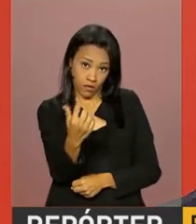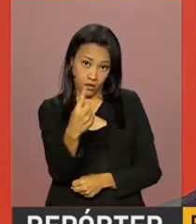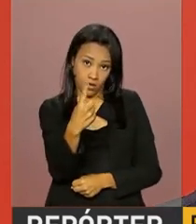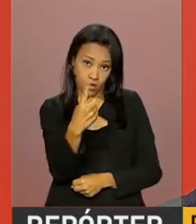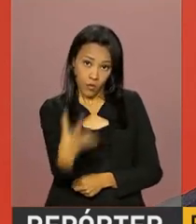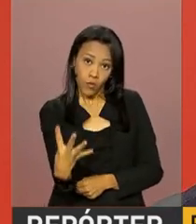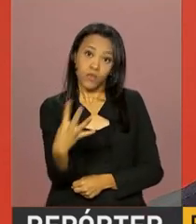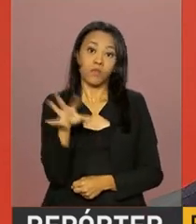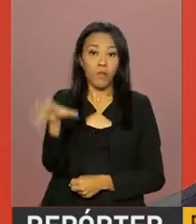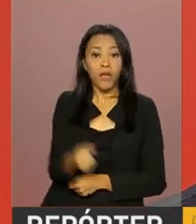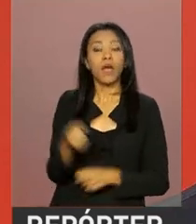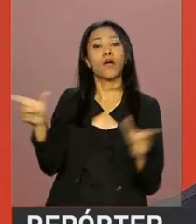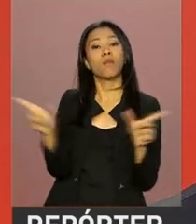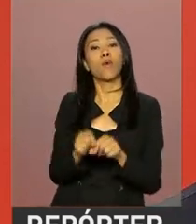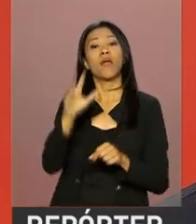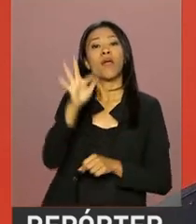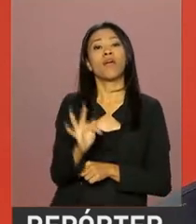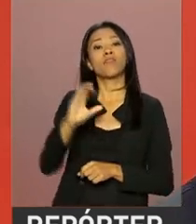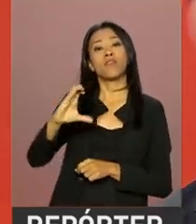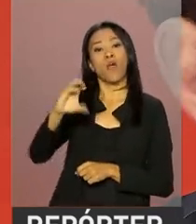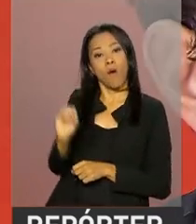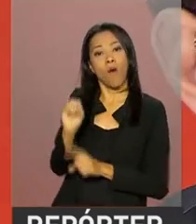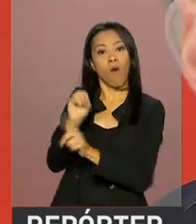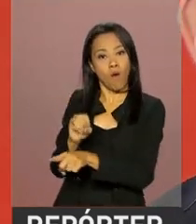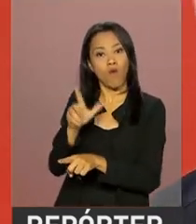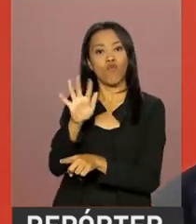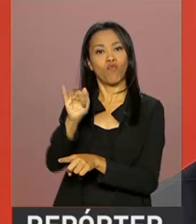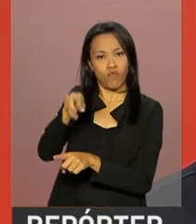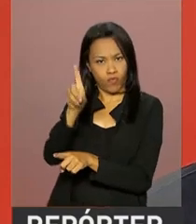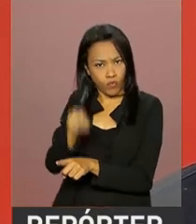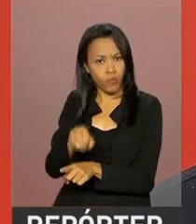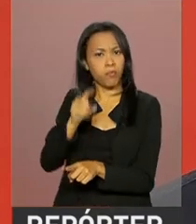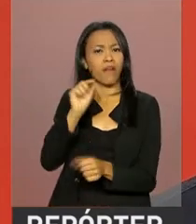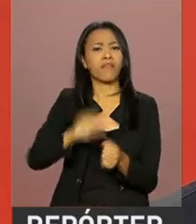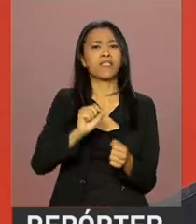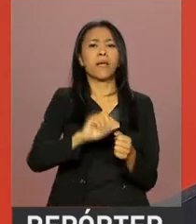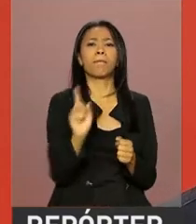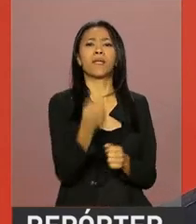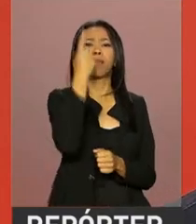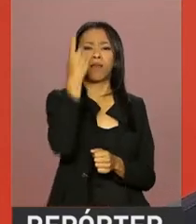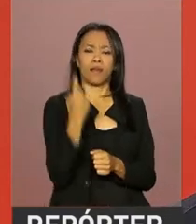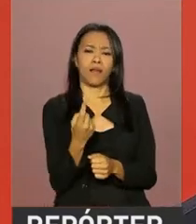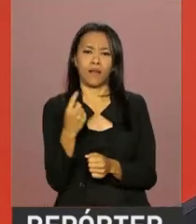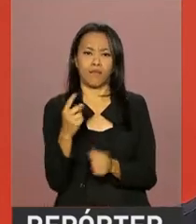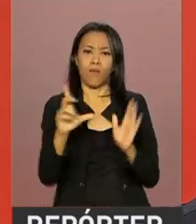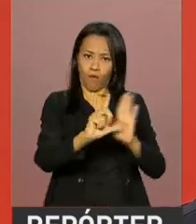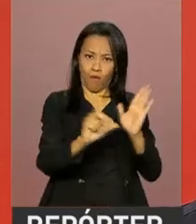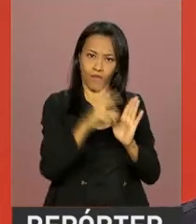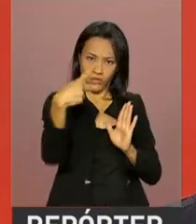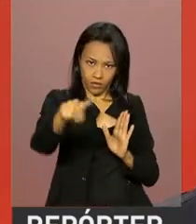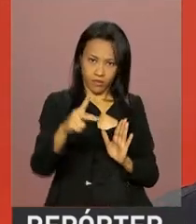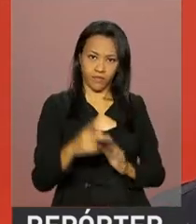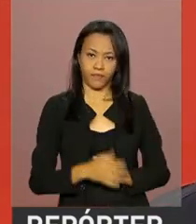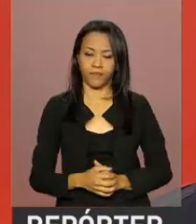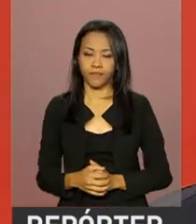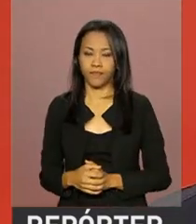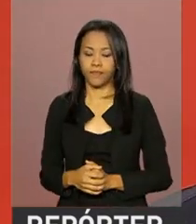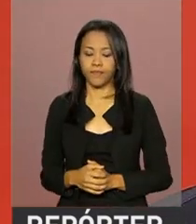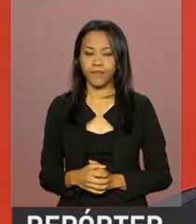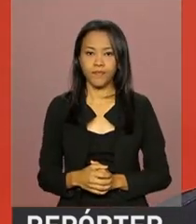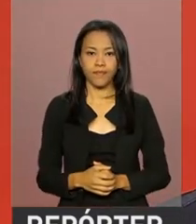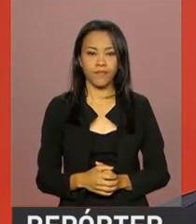do ufco para fazer tanto mais uma loja que foi a primeira loja de Shopping Nossa